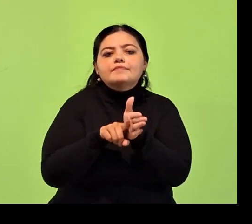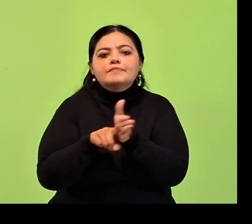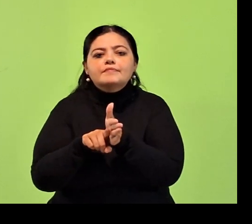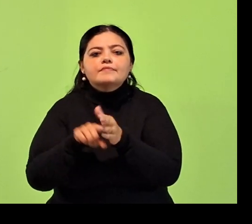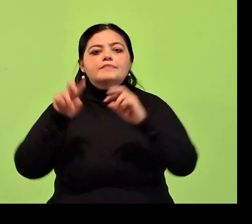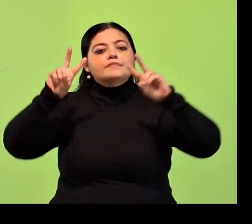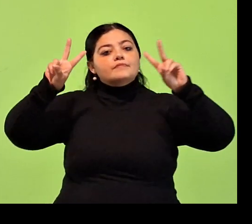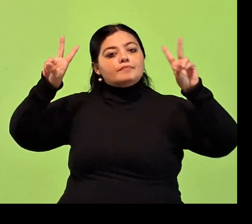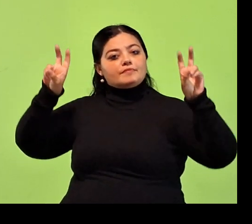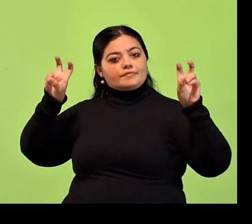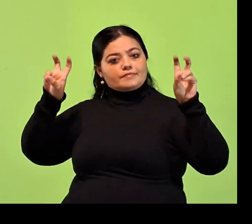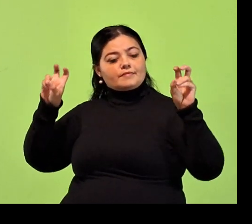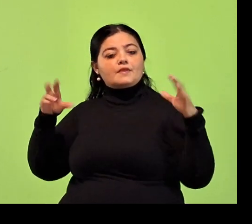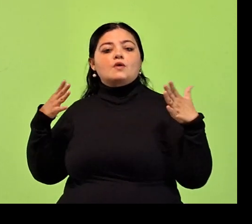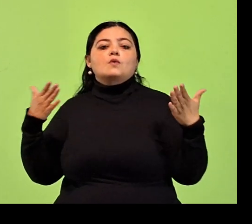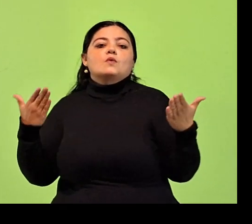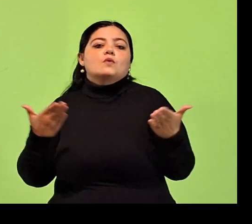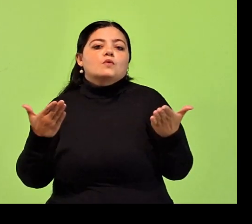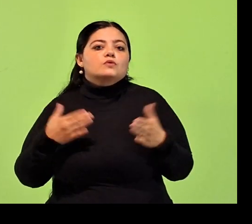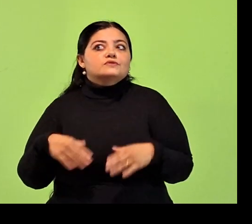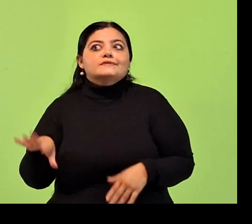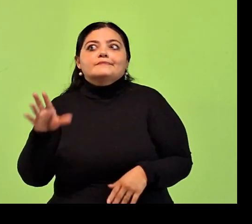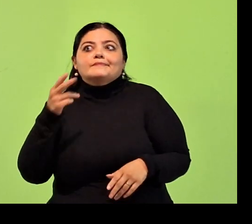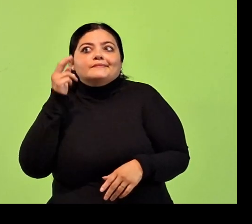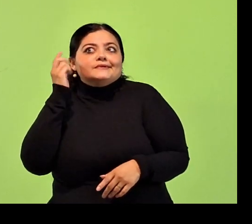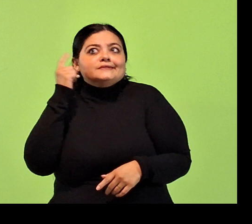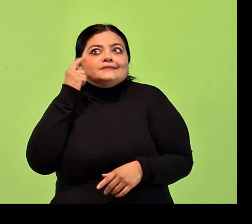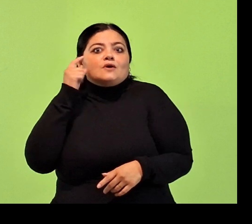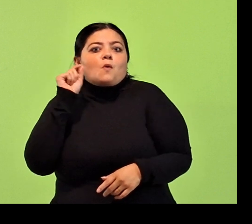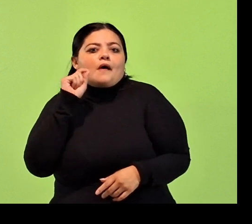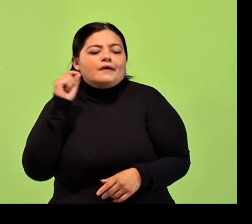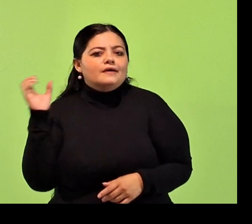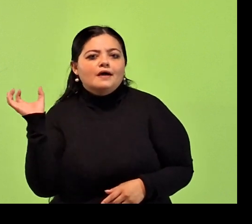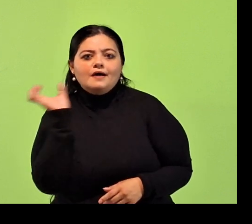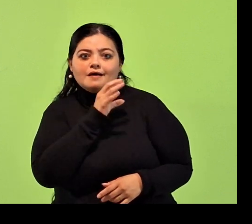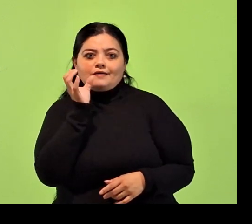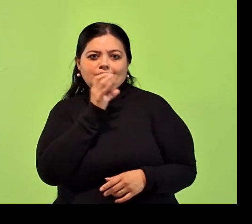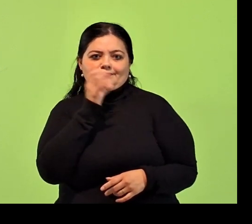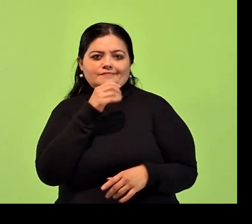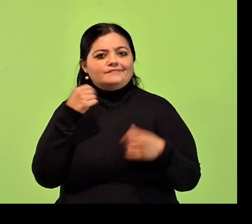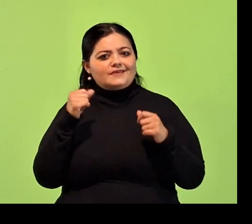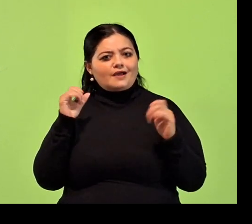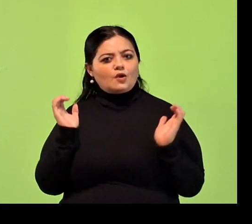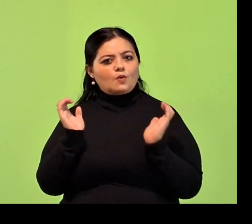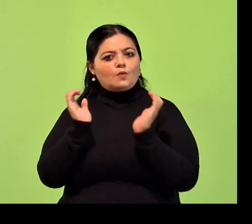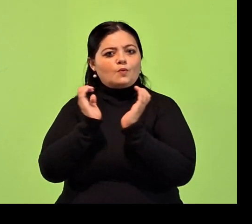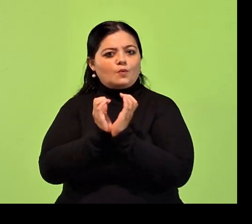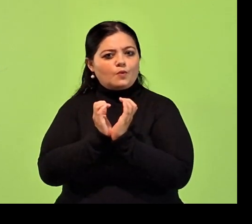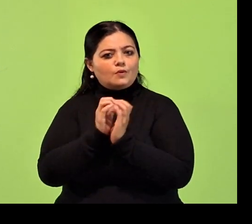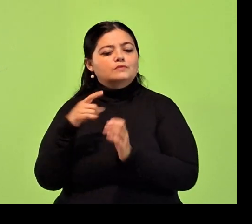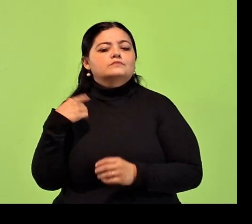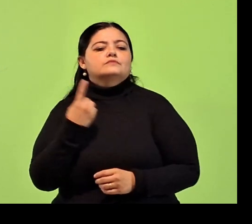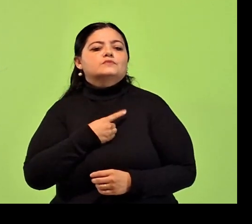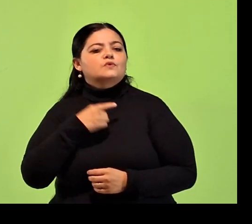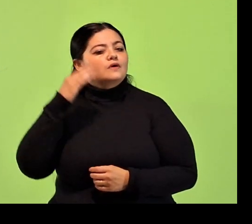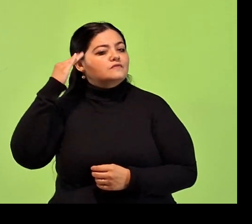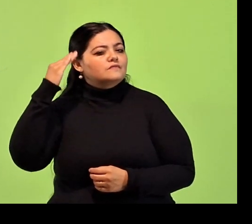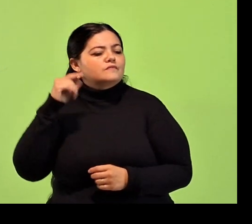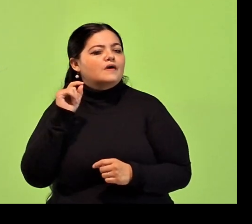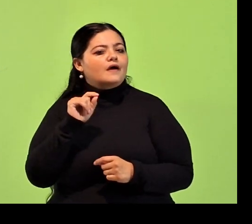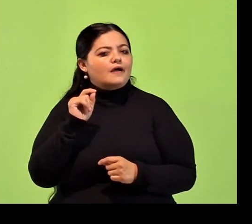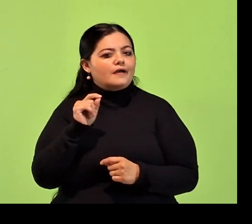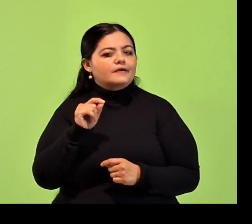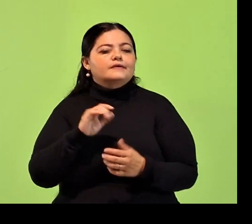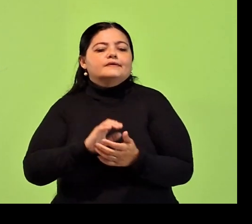temática contemporânea que consideramos urgente, os pânicos coletivos. Nossa pretensão artística nesse